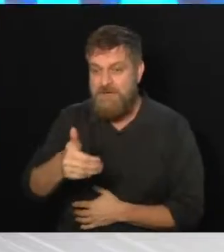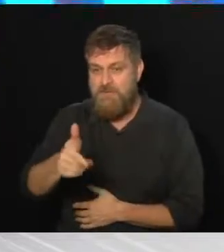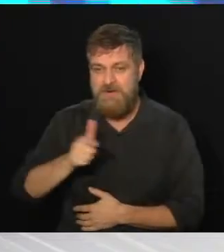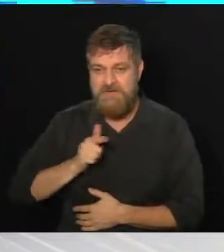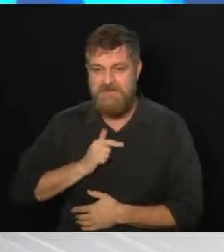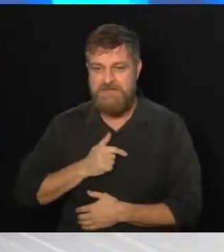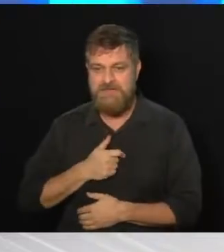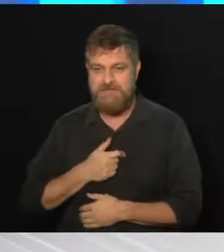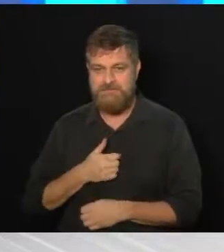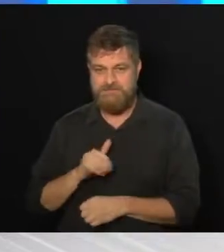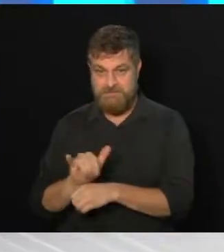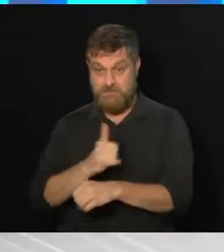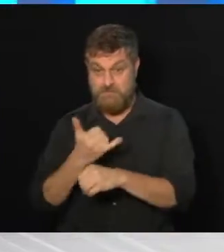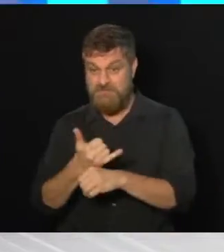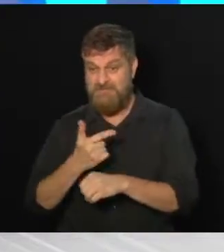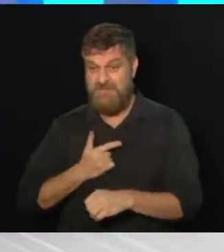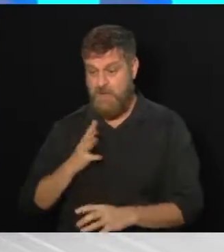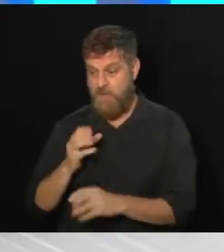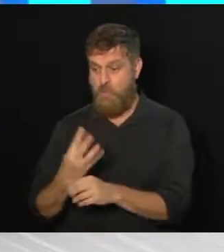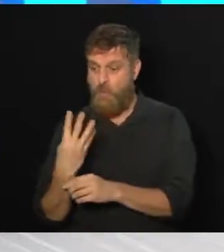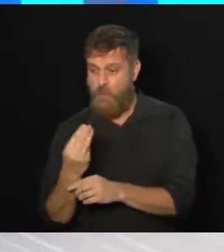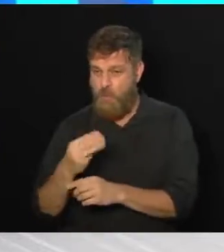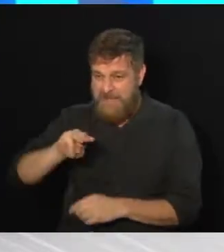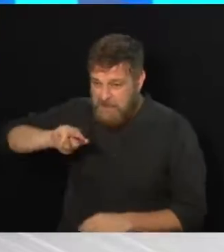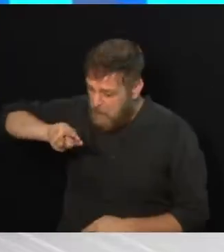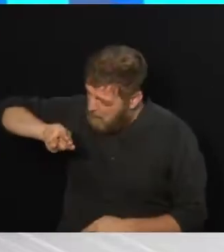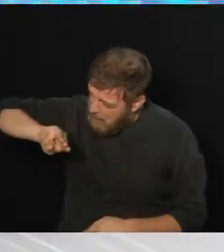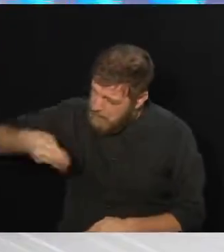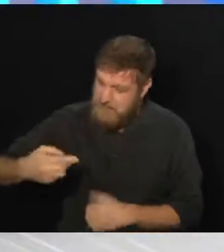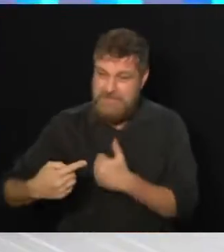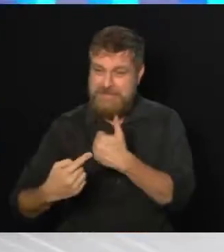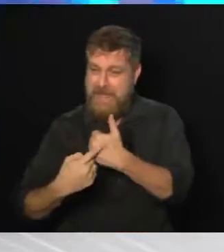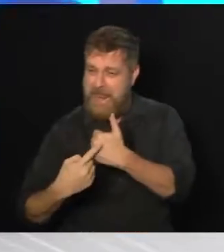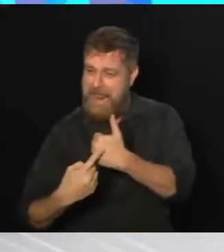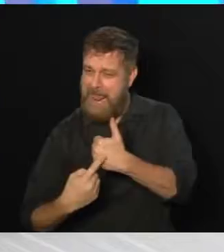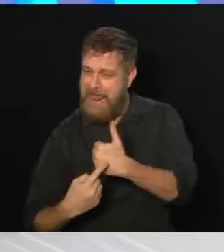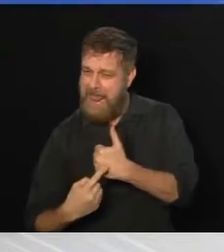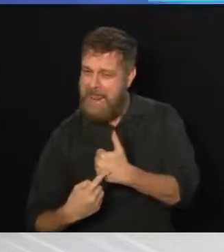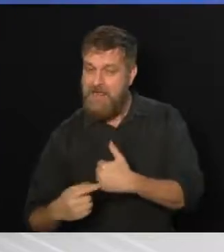seu canal, que possui mais de 4 milhões de inscritos, o jovem